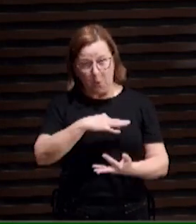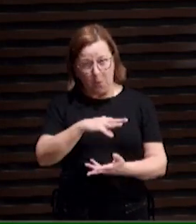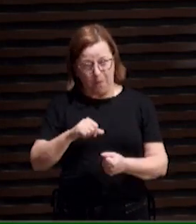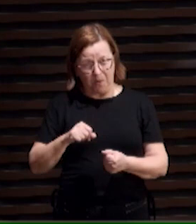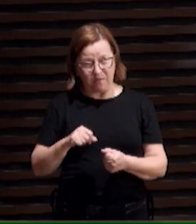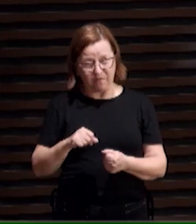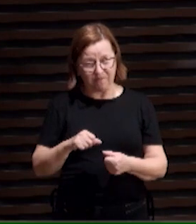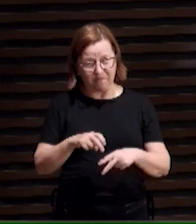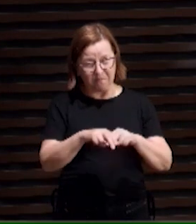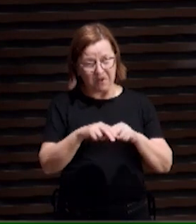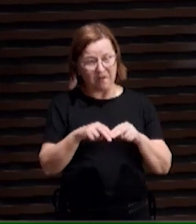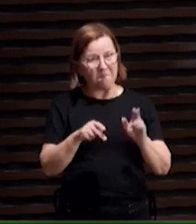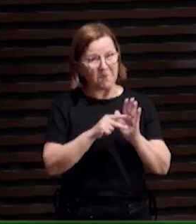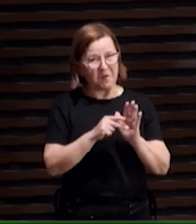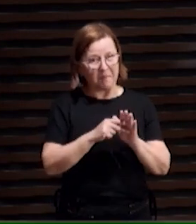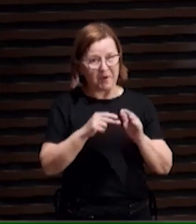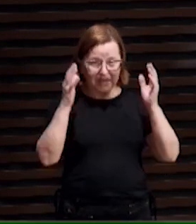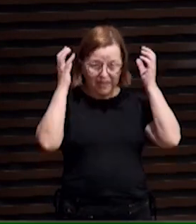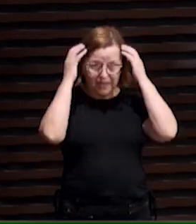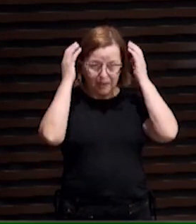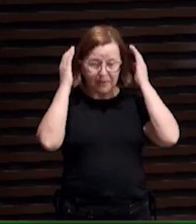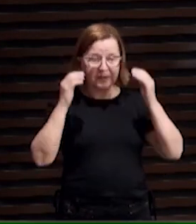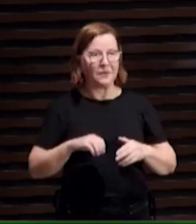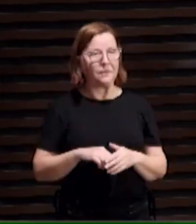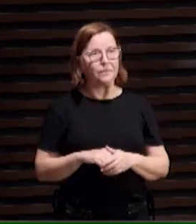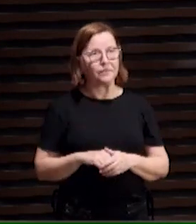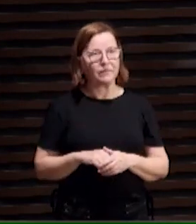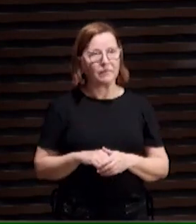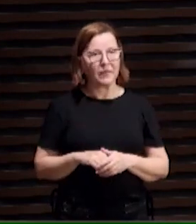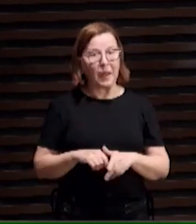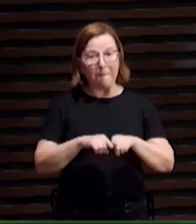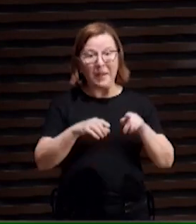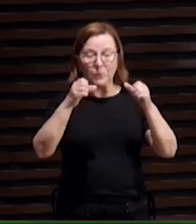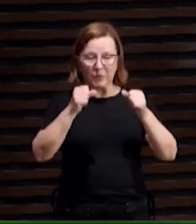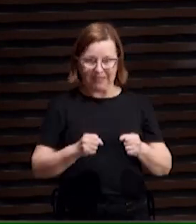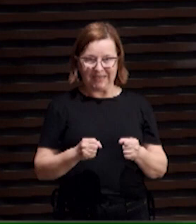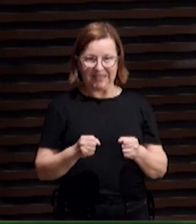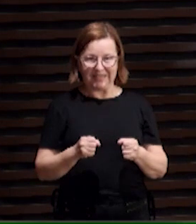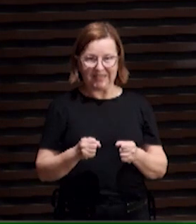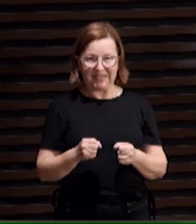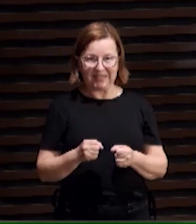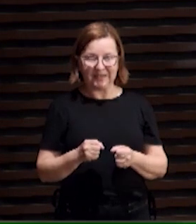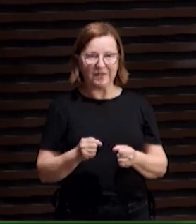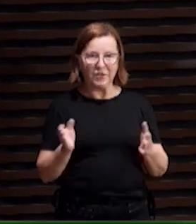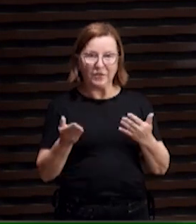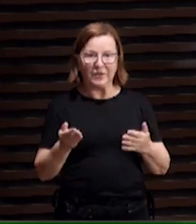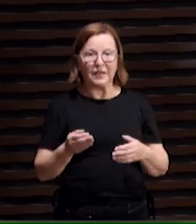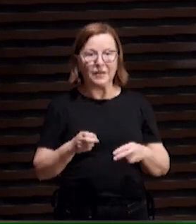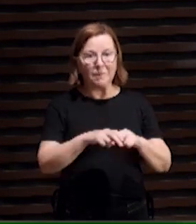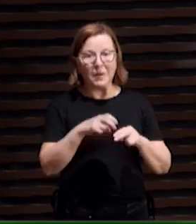que o poder é suscitado pela boca de uma criança que